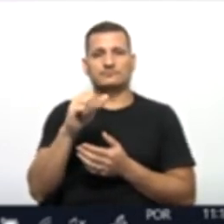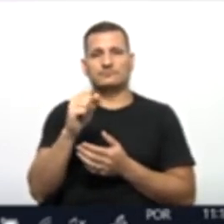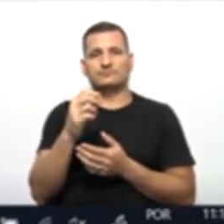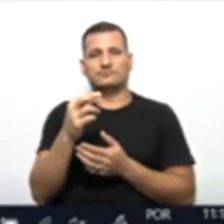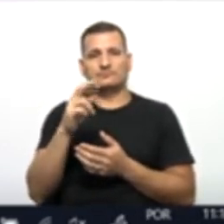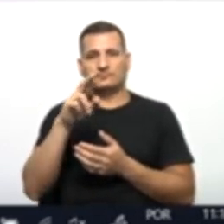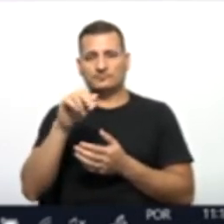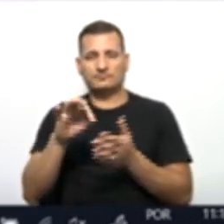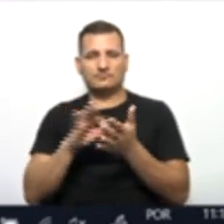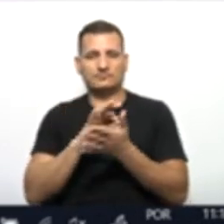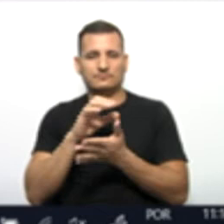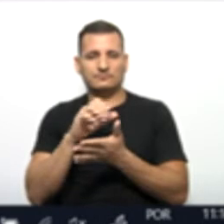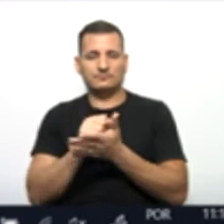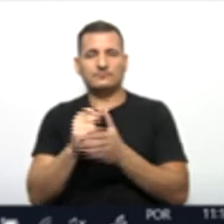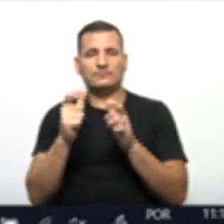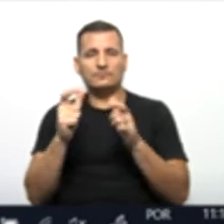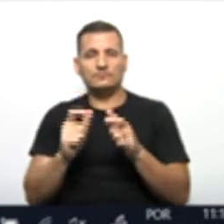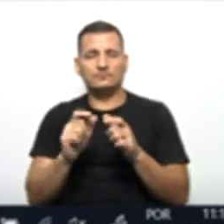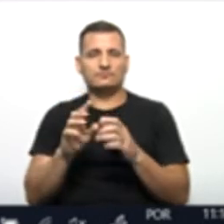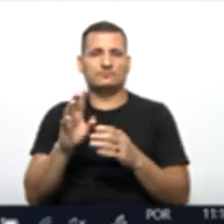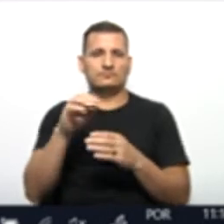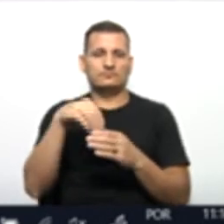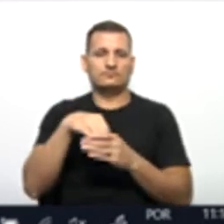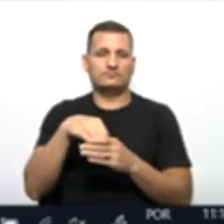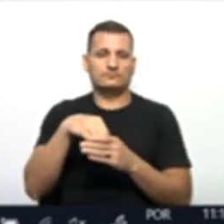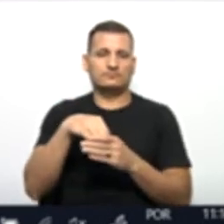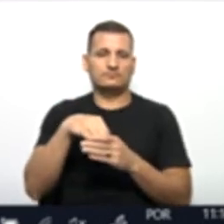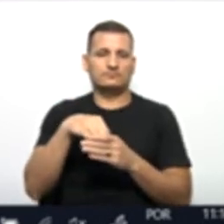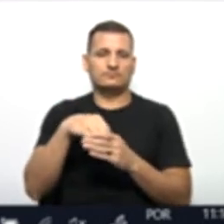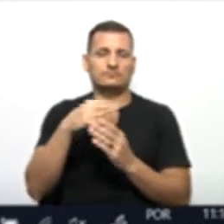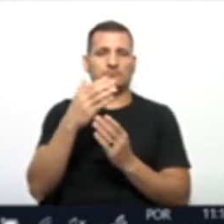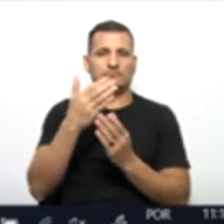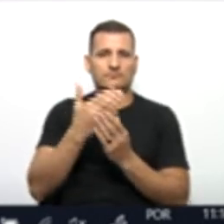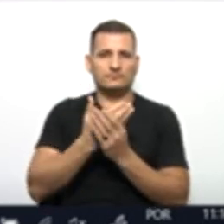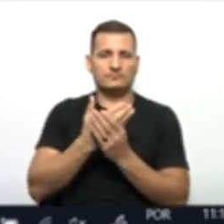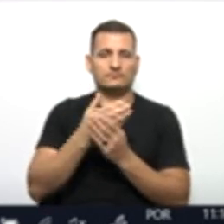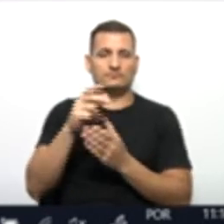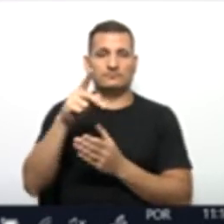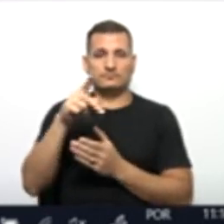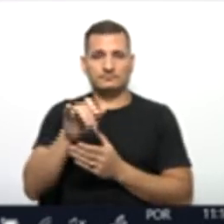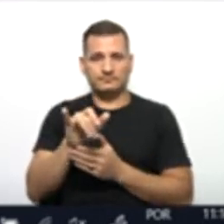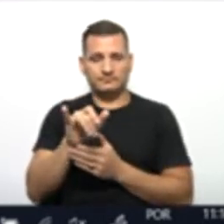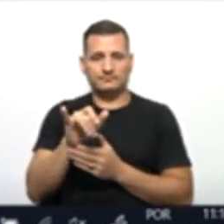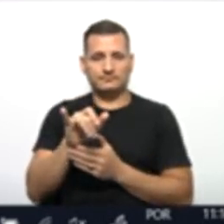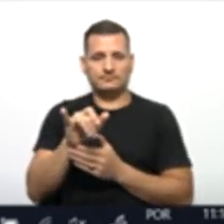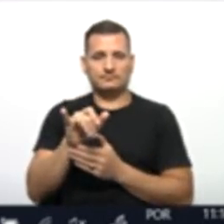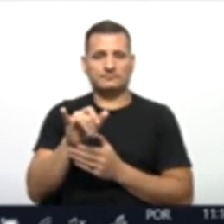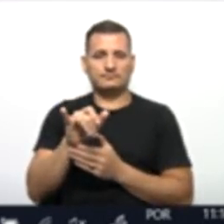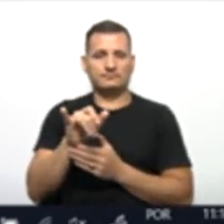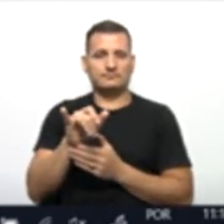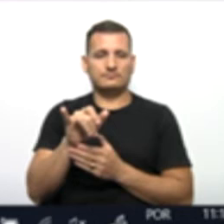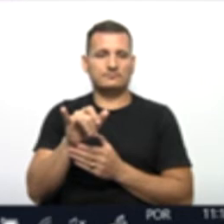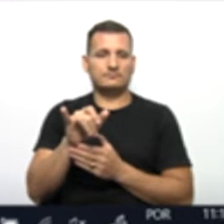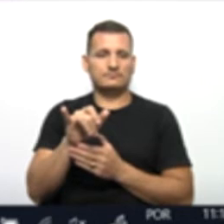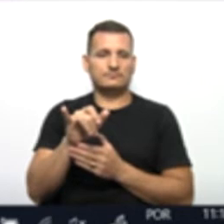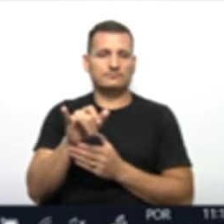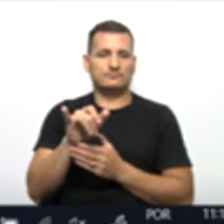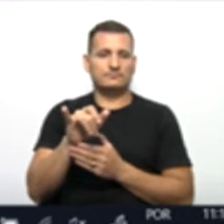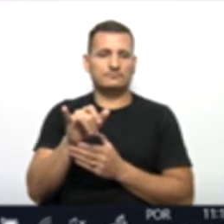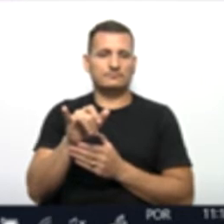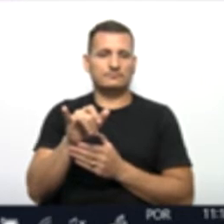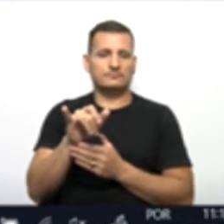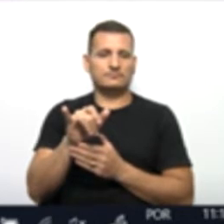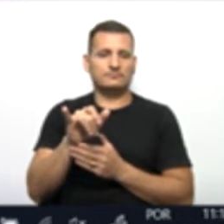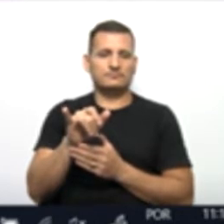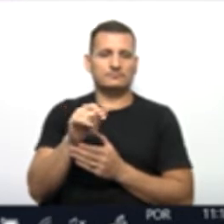função dentro do arquivo do pai aqui eu já gravei que ela está